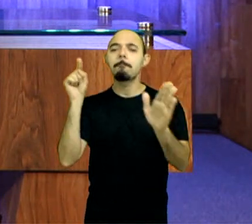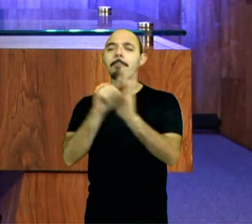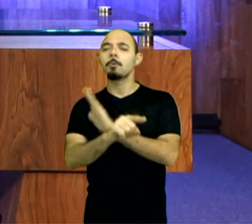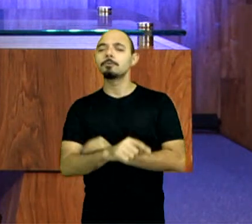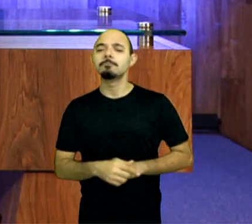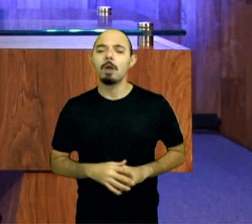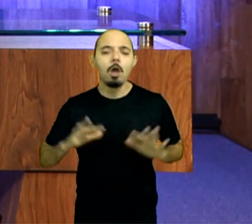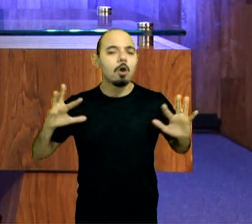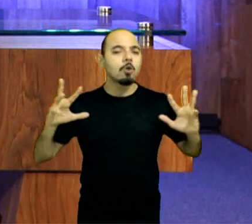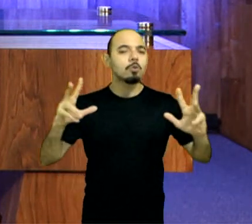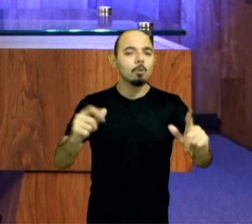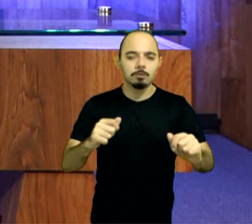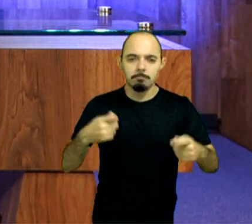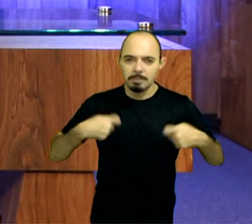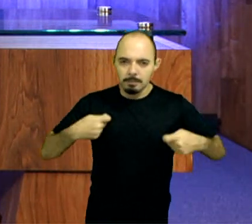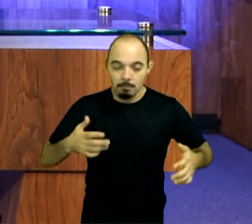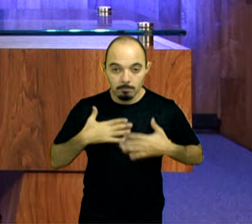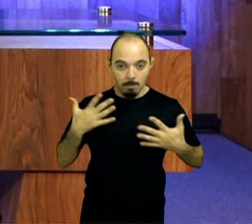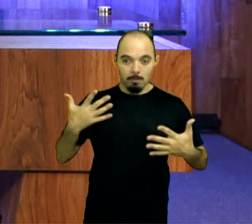um susto?